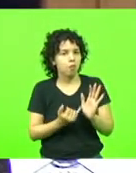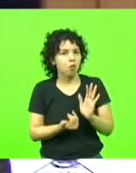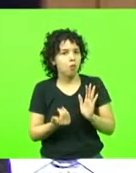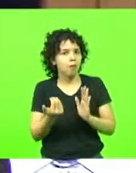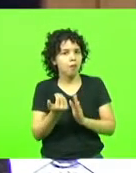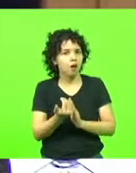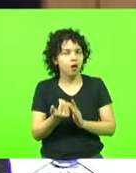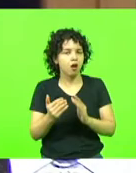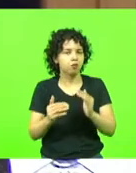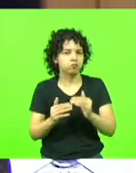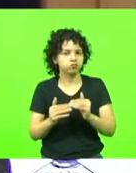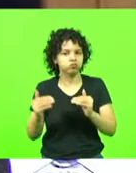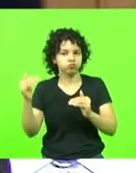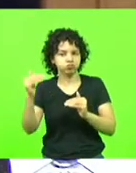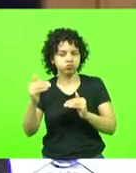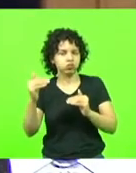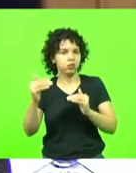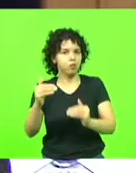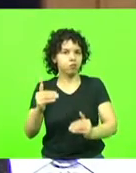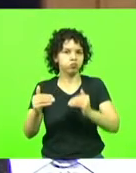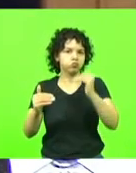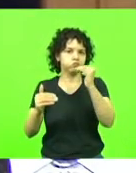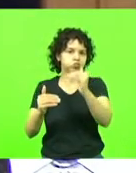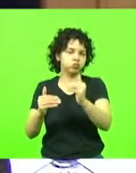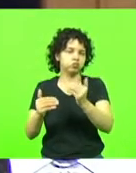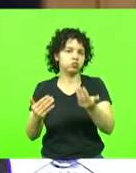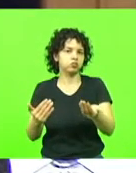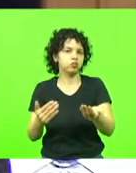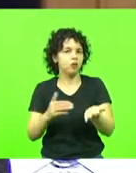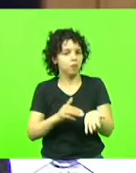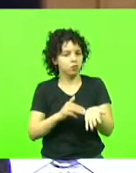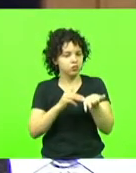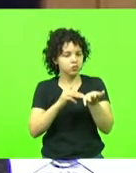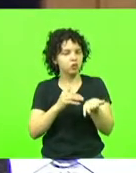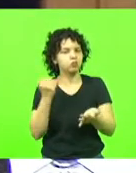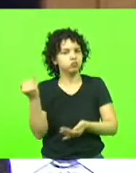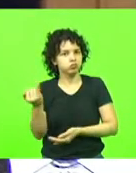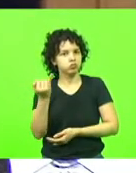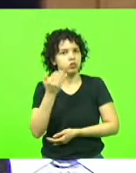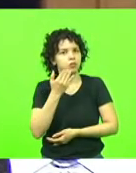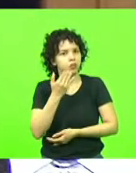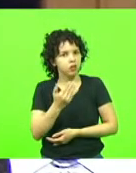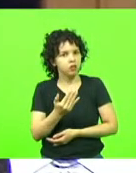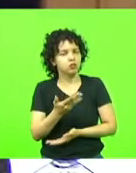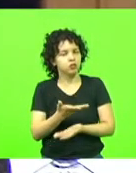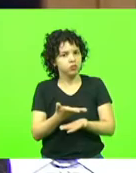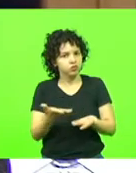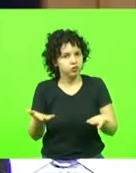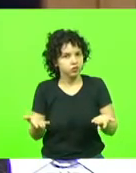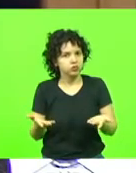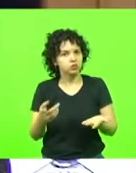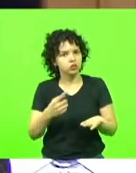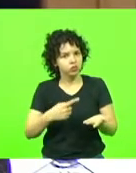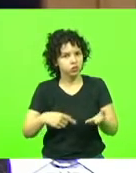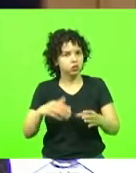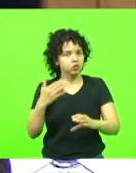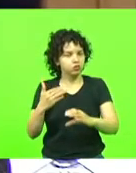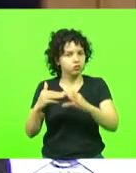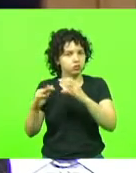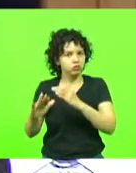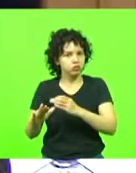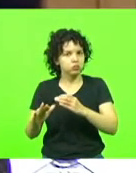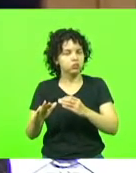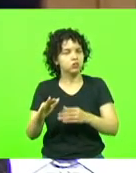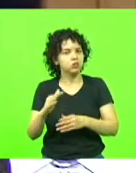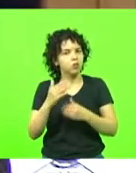o outro está outro. Então, essa moção se faz necessária. Eu peço o apoio dos nobres colegas para que a gente mande, mostrando que